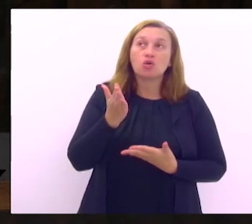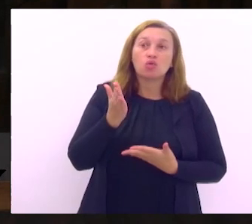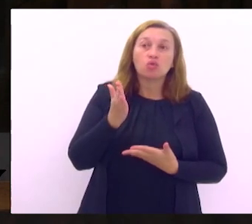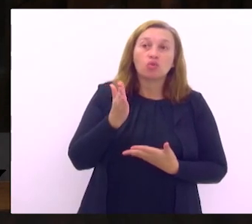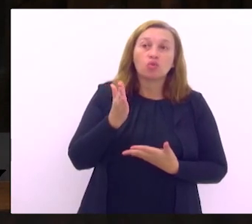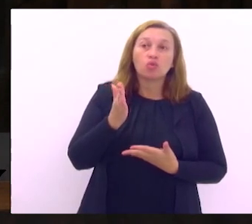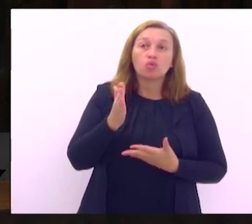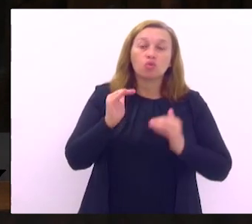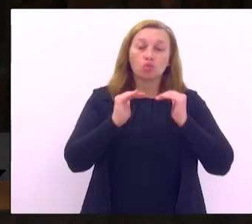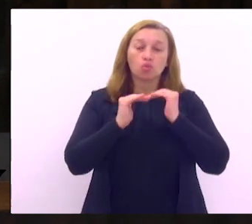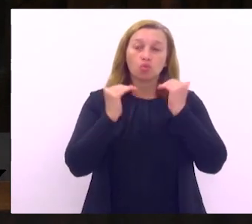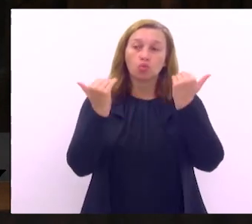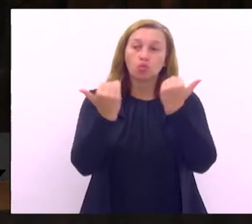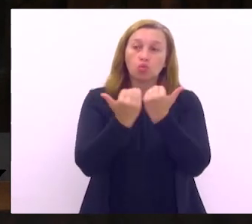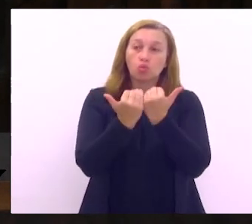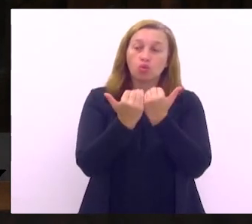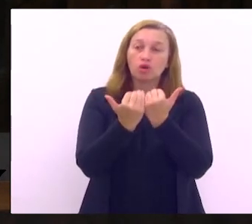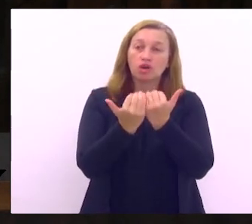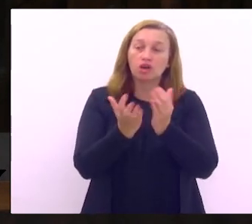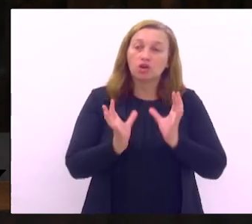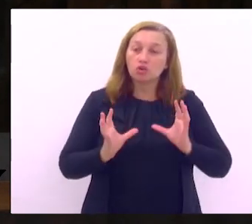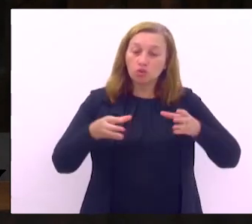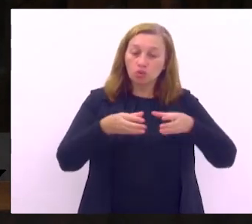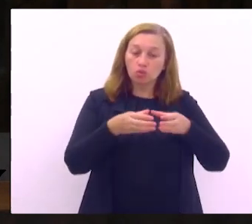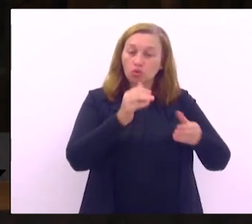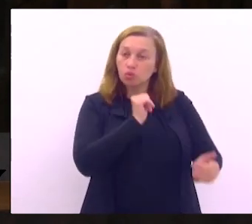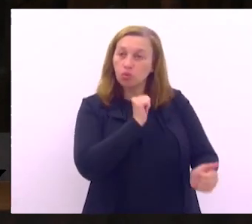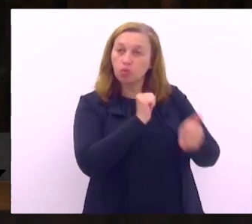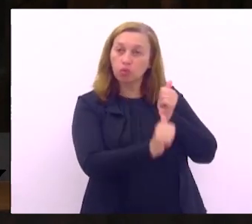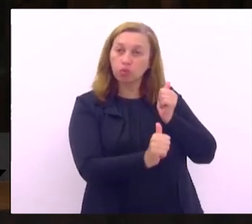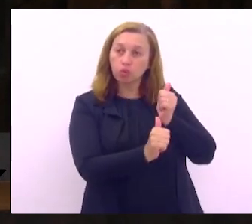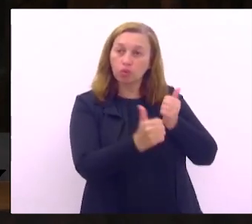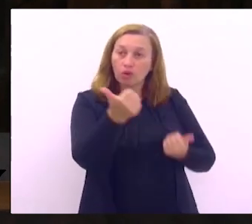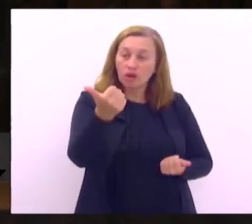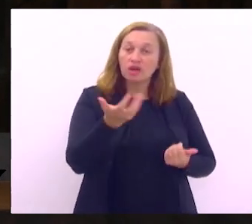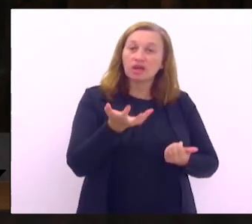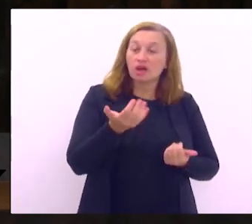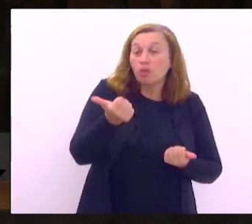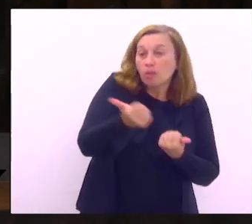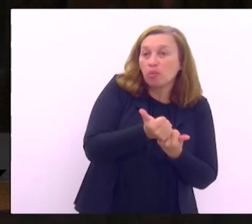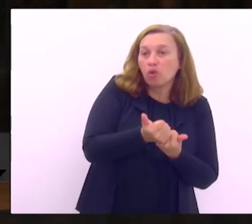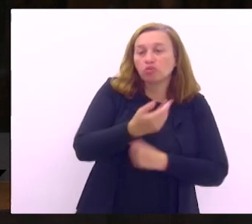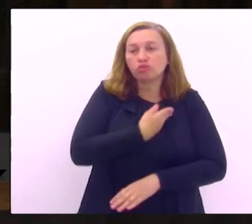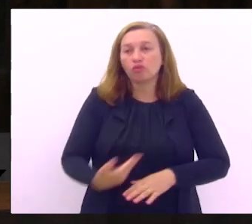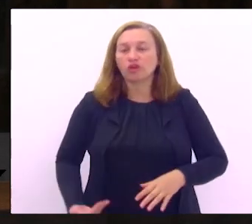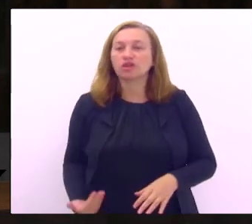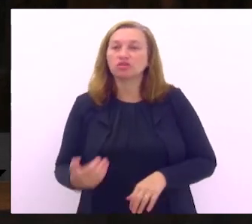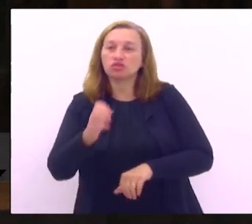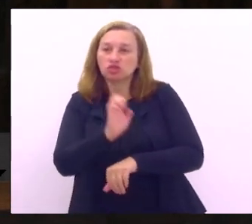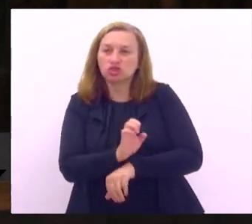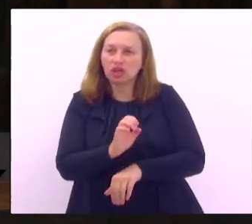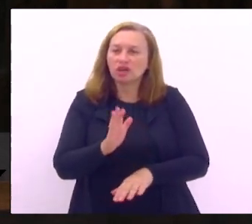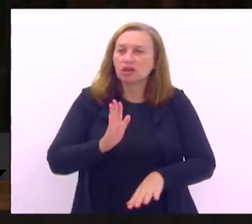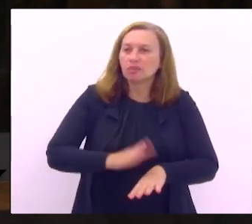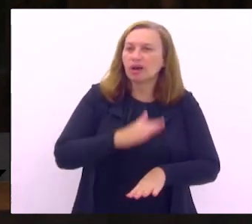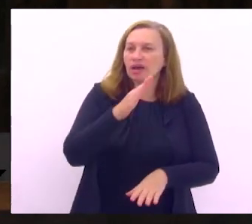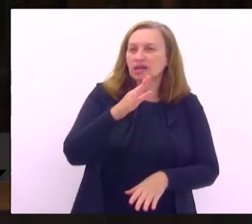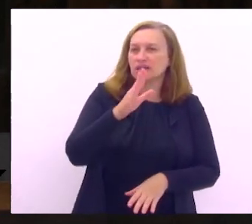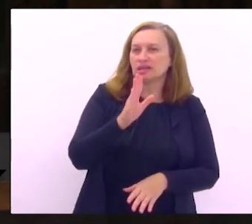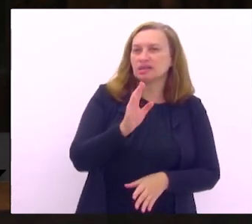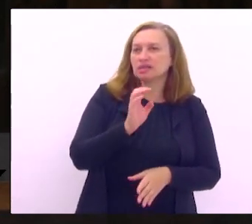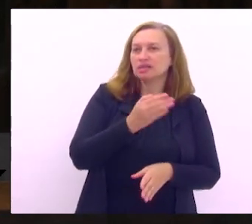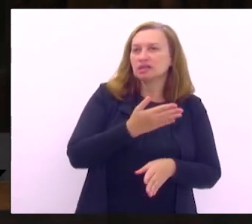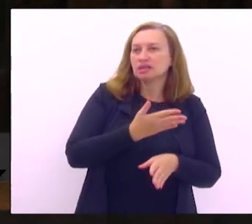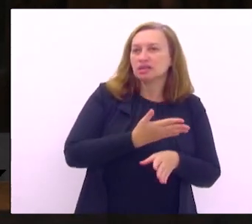do Célio de Barros, a comunidade do atletismo conta com o governo do Estado, que demais equipamentos para a prática esportiva do